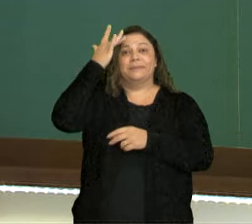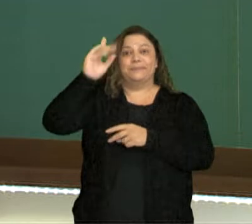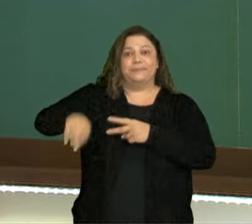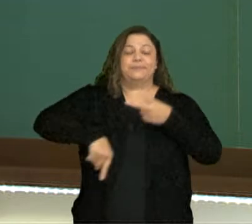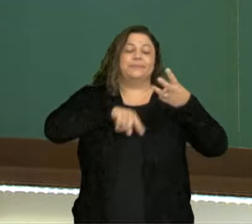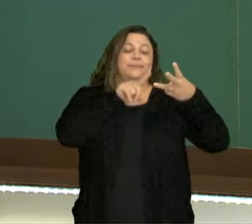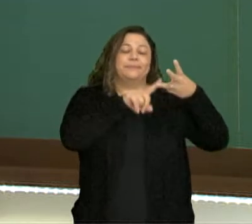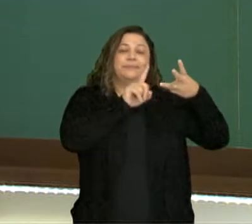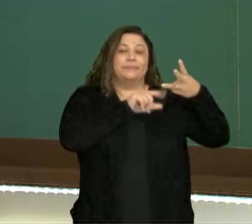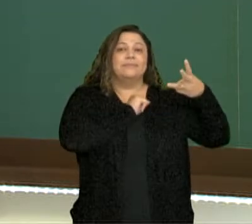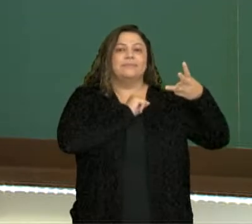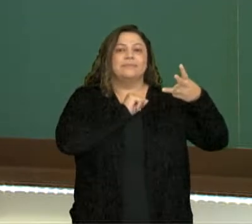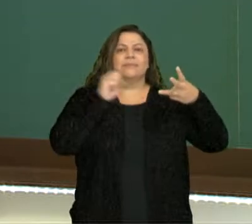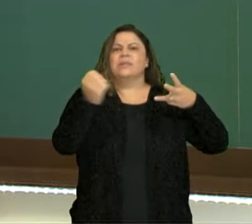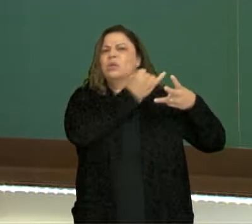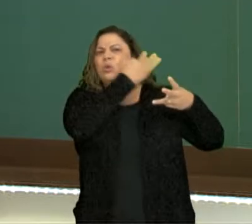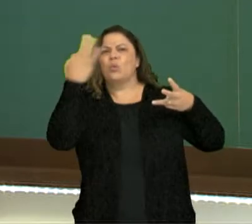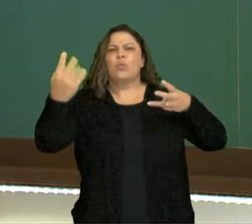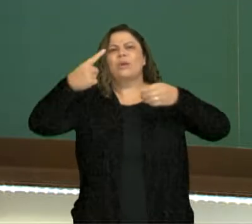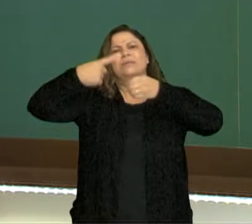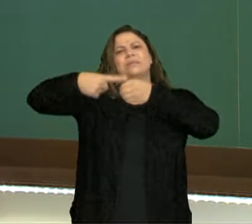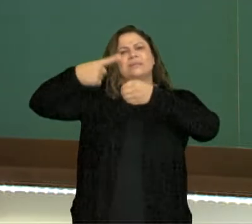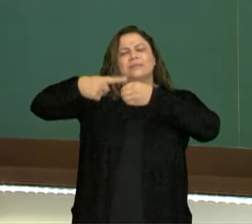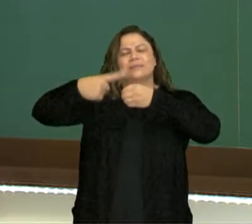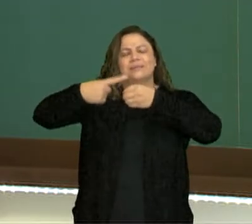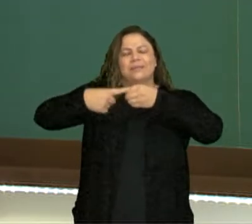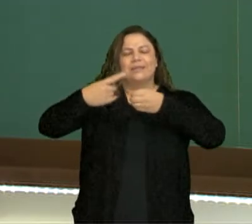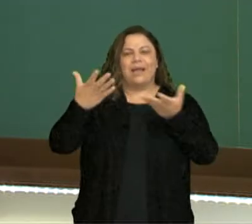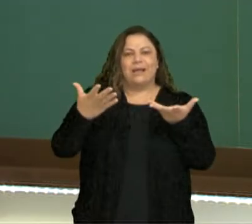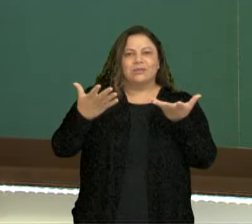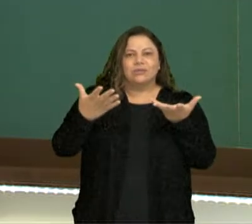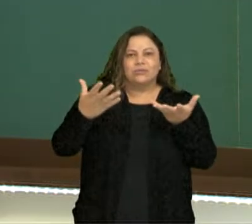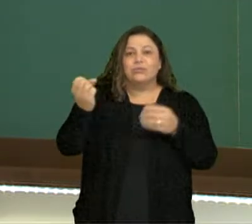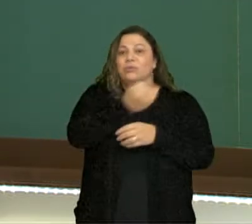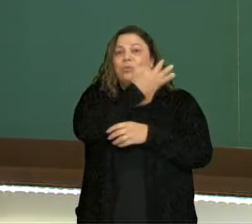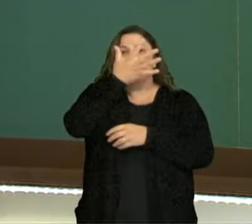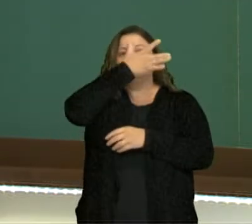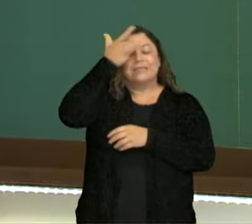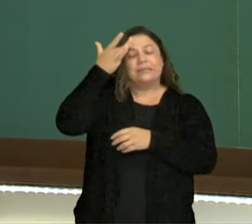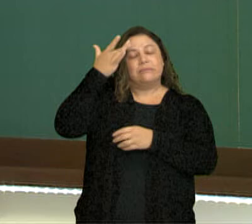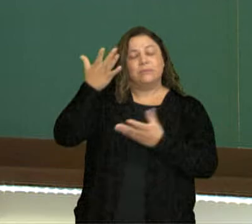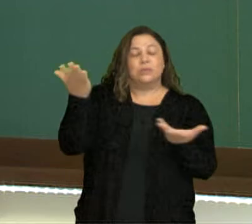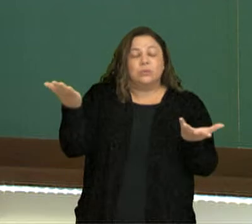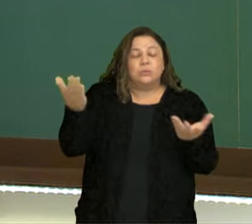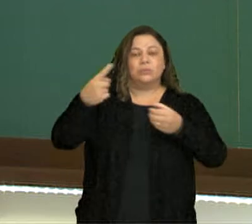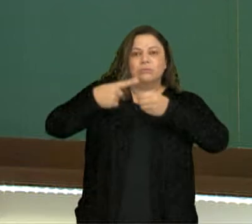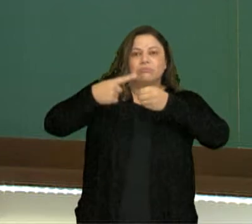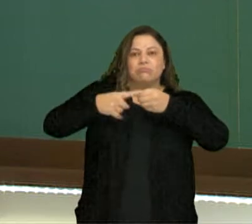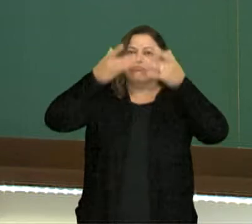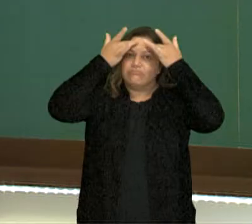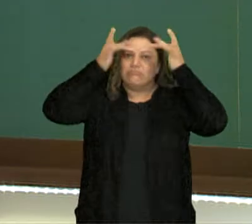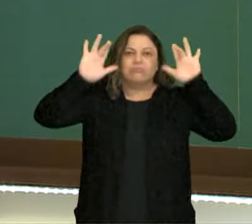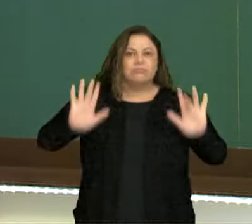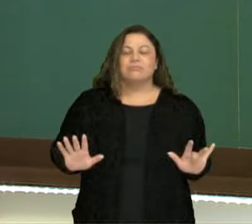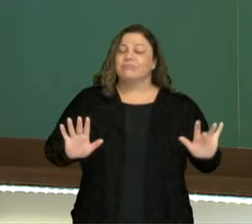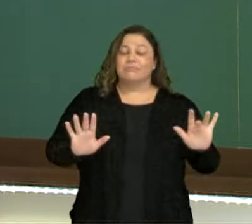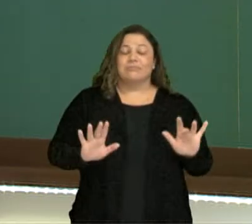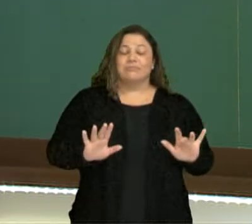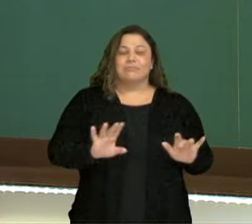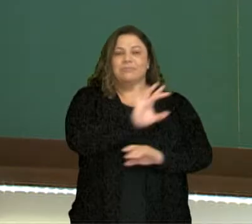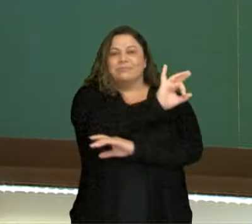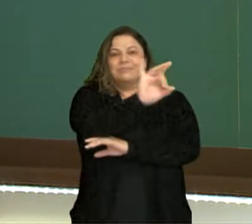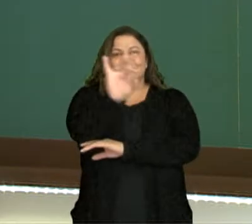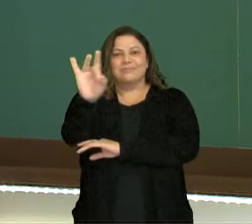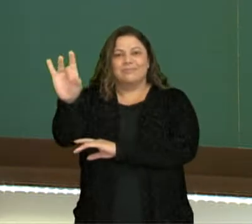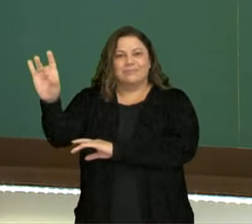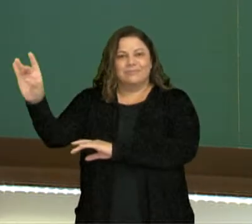número de habitantes da cidade em que você reside, da cidade em que você mora? Eu não tenho como falar o nome de todas as cidades,